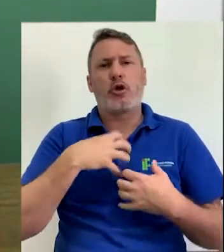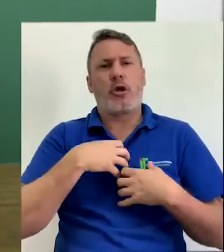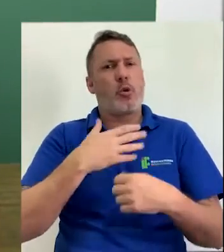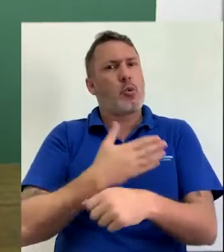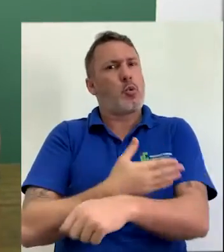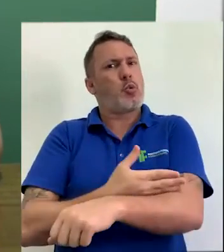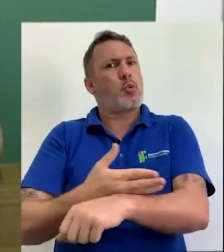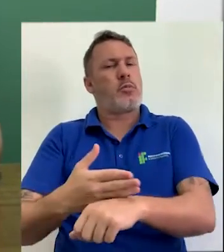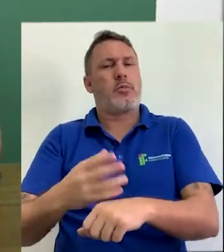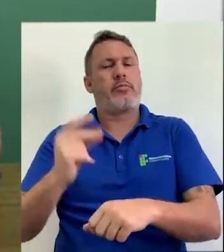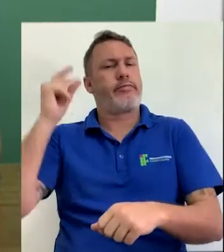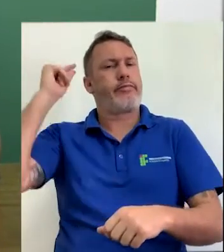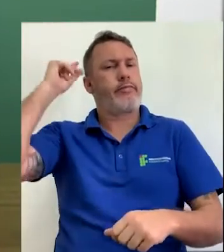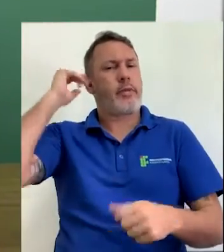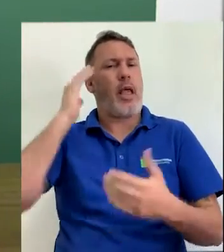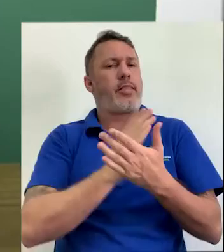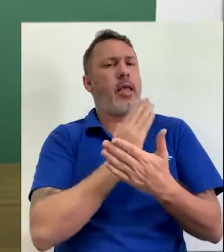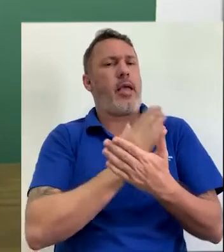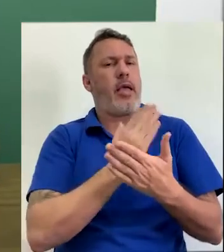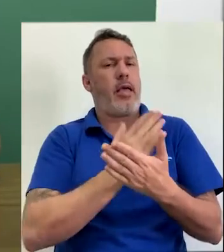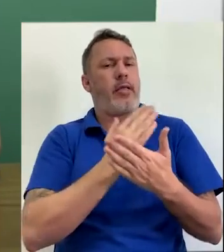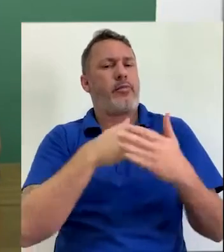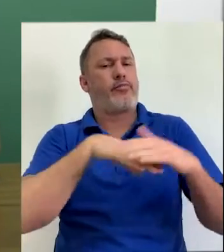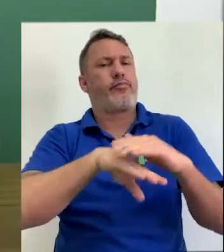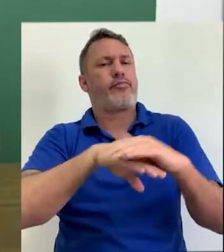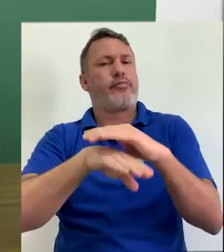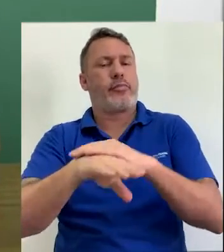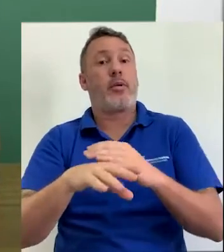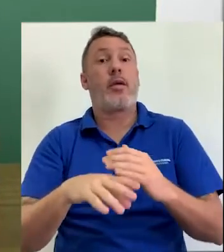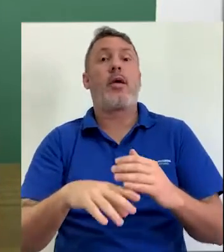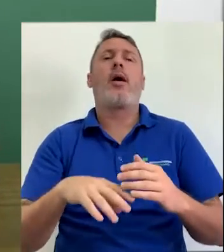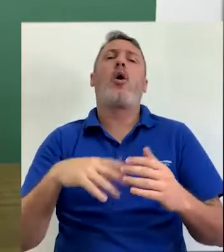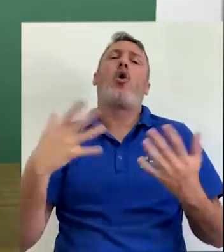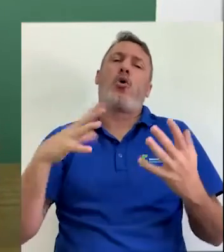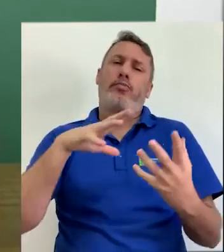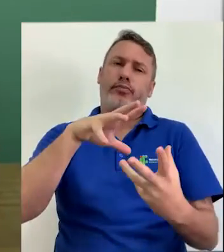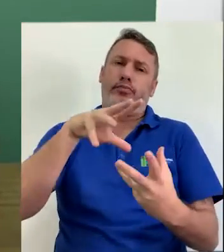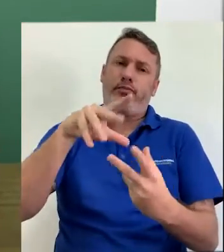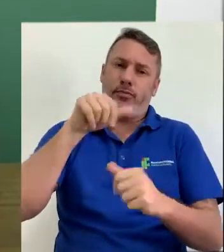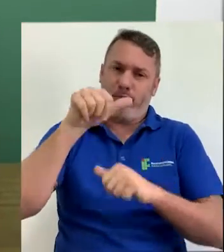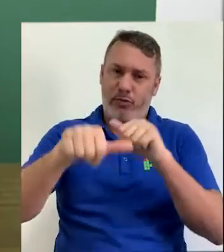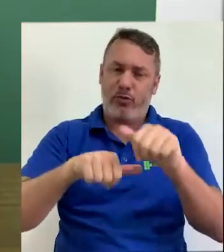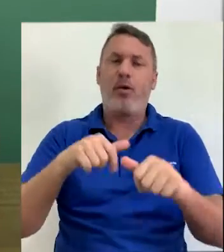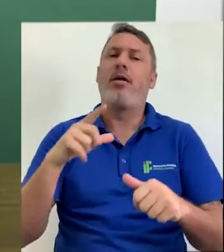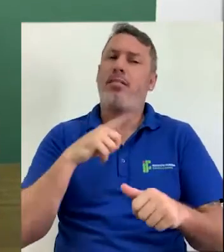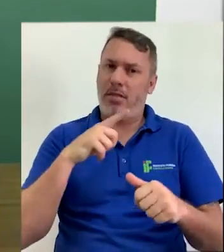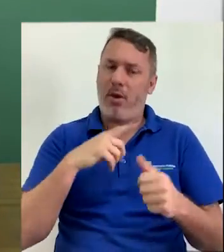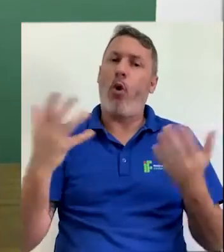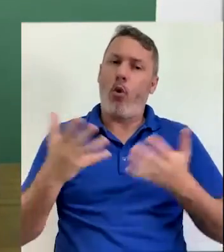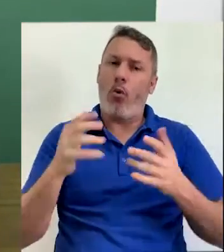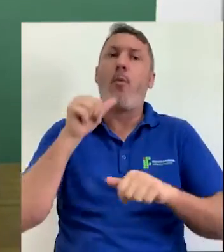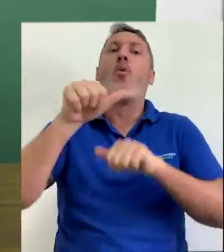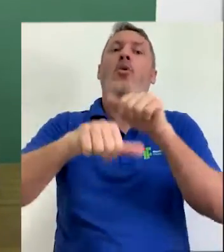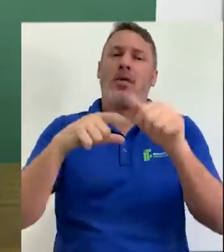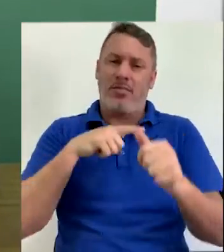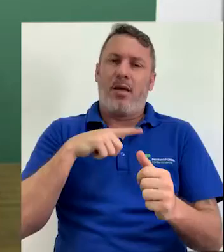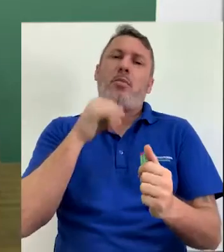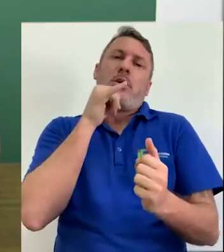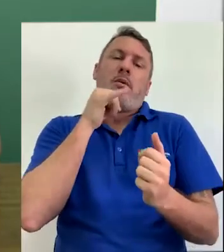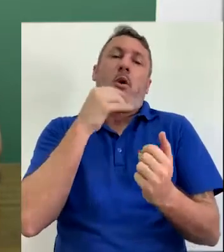O mundo mudou, de certa forma. Ainda existem cadernos de receitas, em